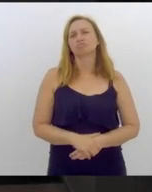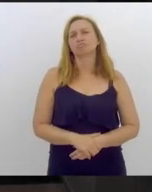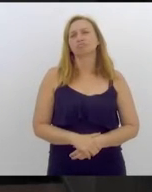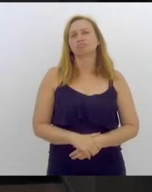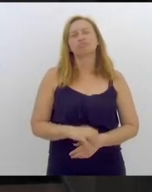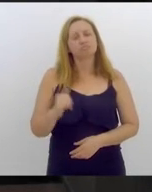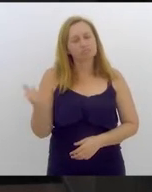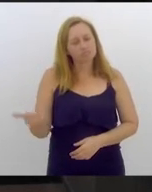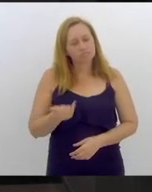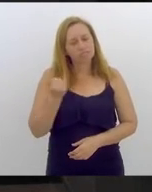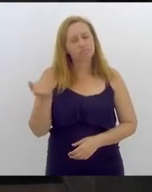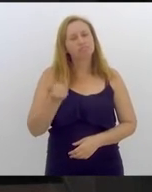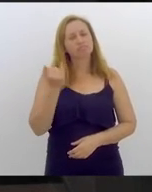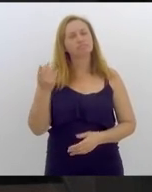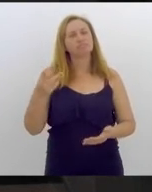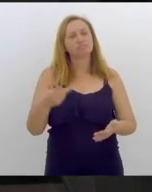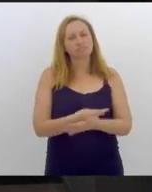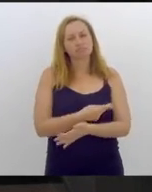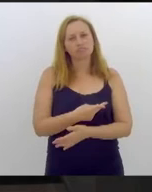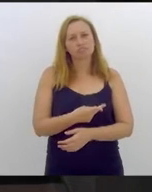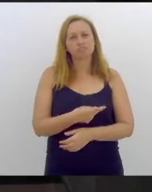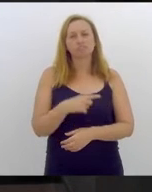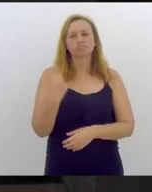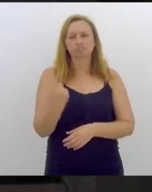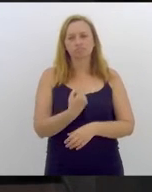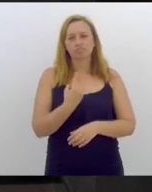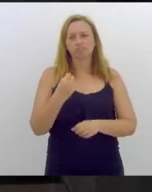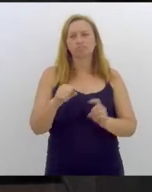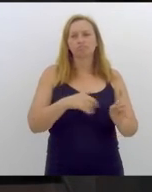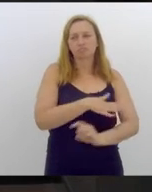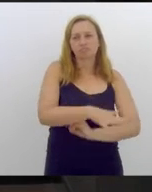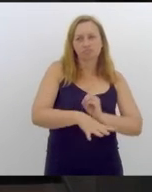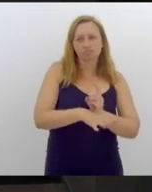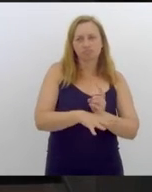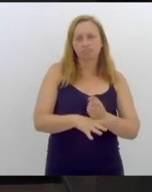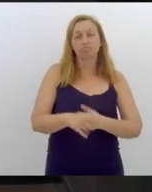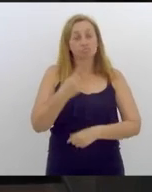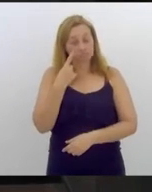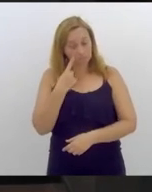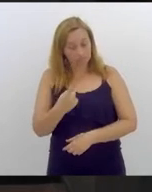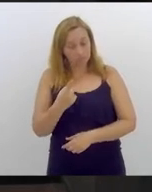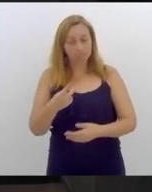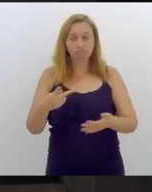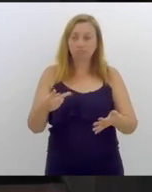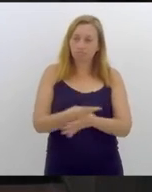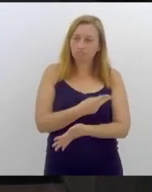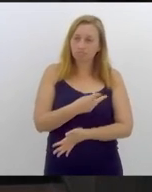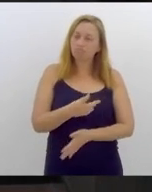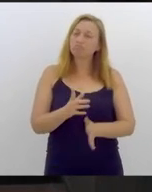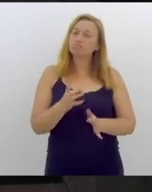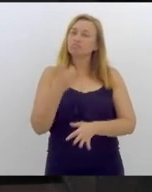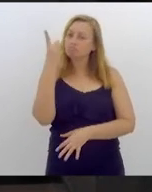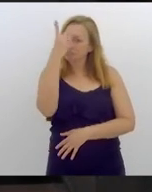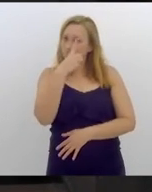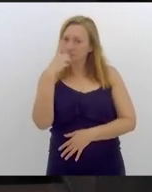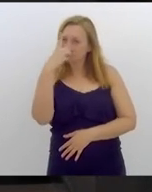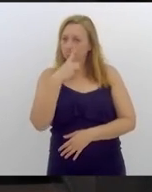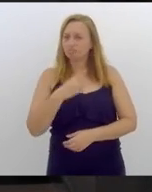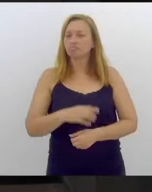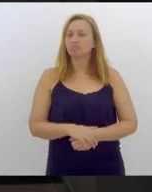de importante acontece na nossa sociedade e que nós vimos acontecer nesse final de semana